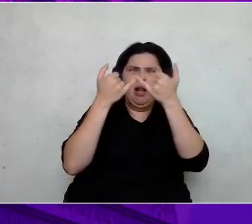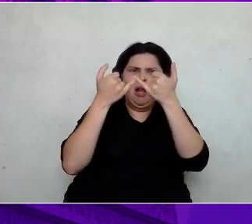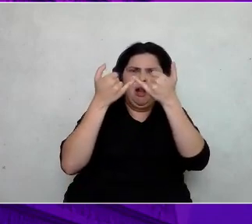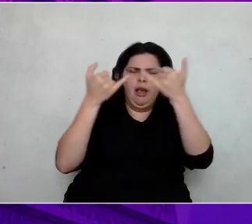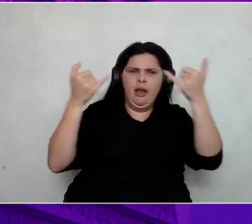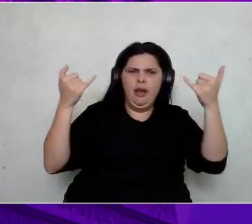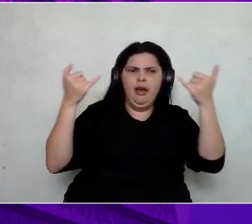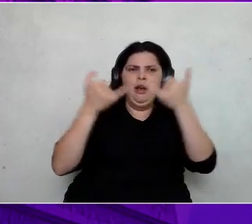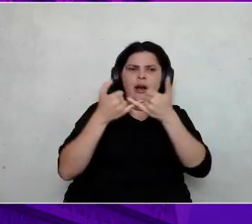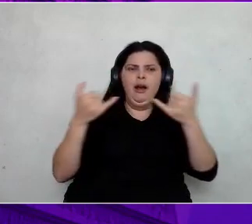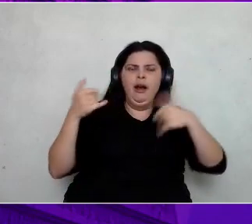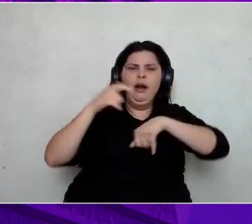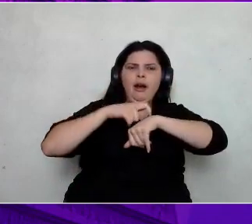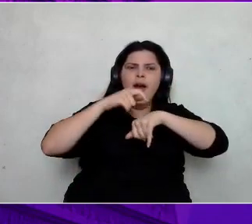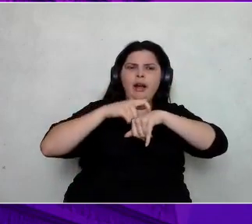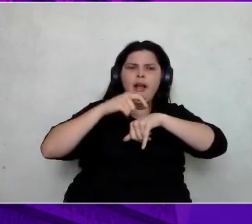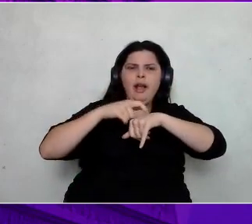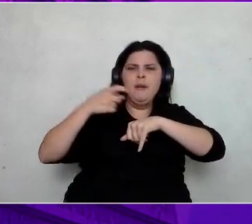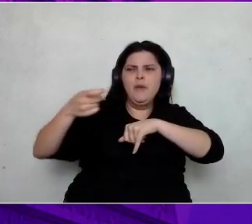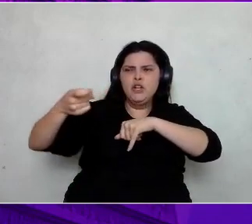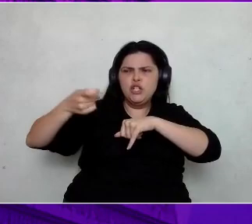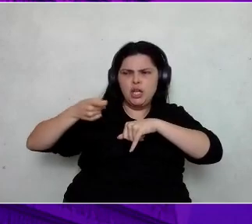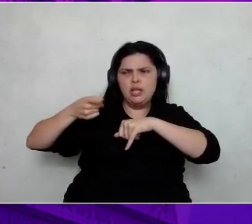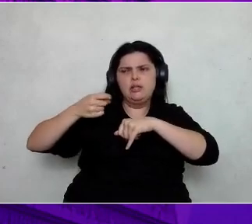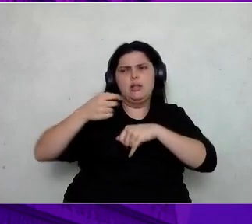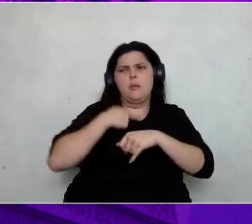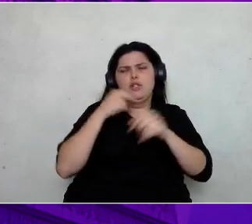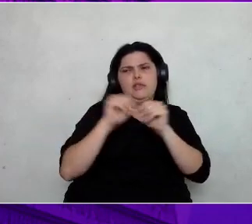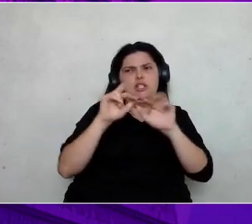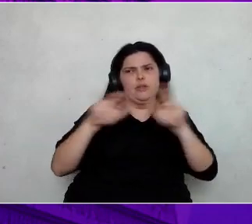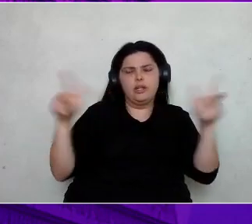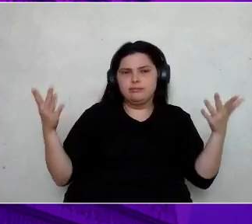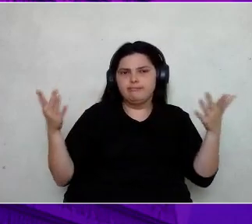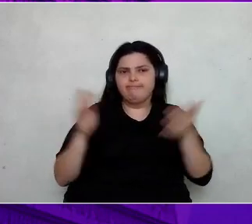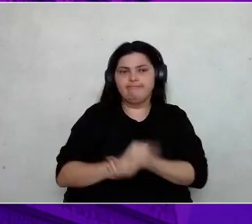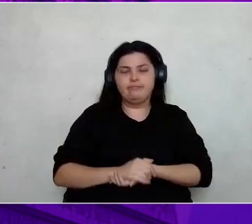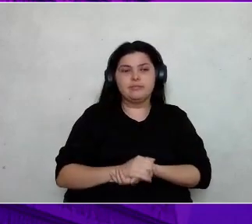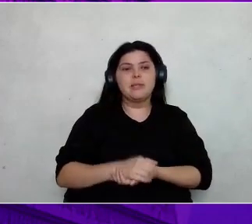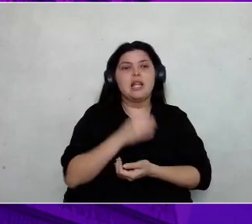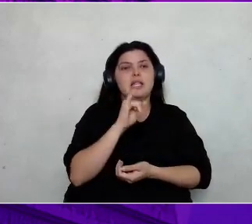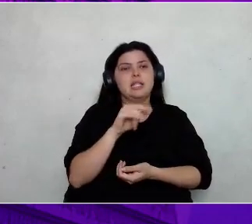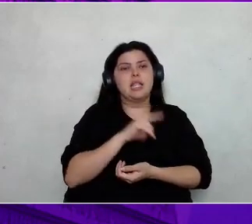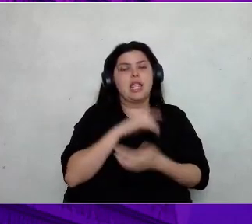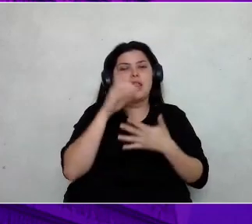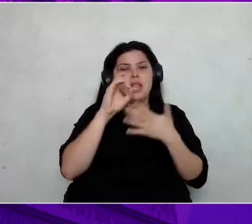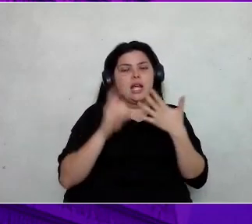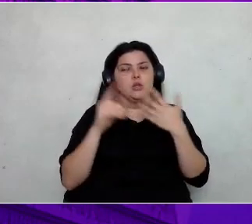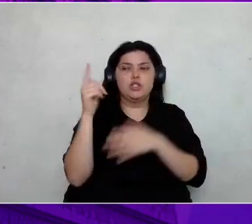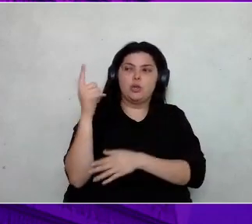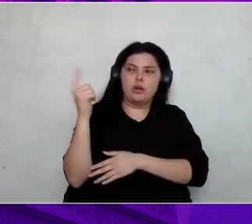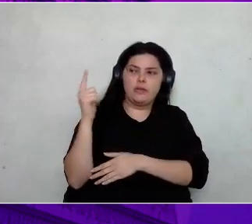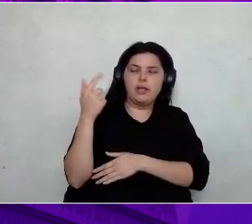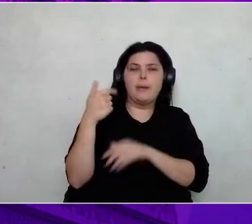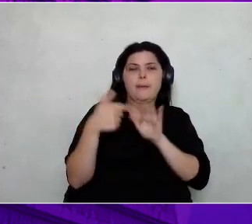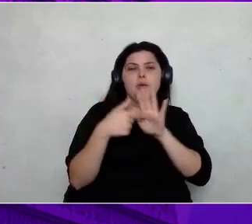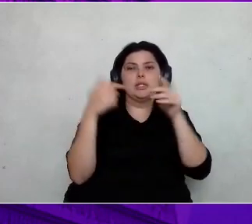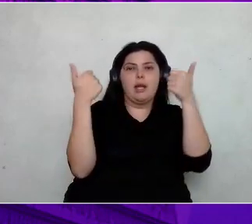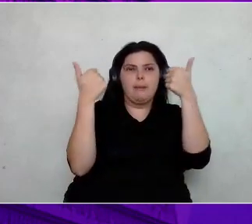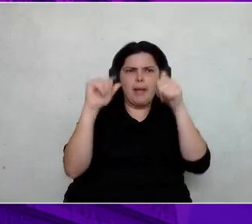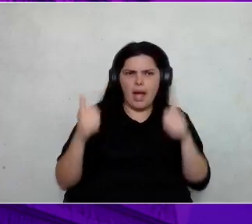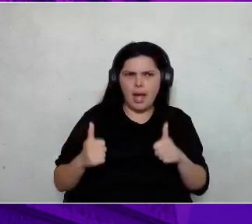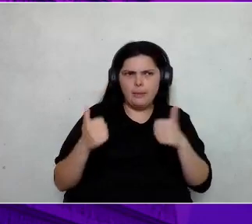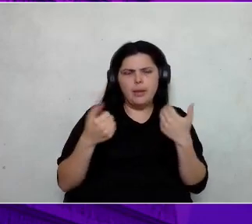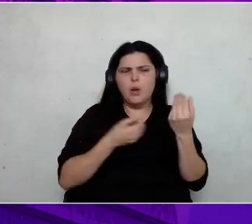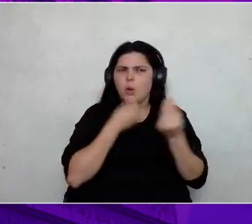que estar no eixo X, pelo amor de Deus, não façam diferente. Se vocês têm dados geográficos, vocês vão mostrar um mapa, né? De que outra maneira as pessoas